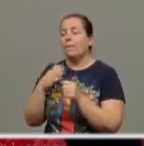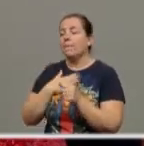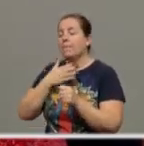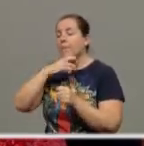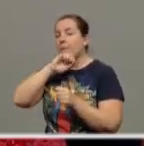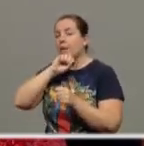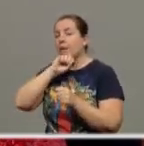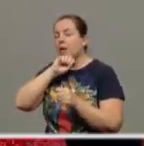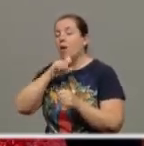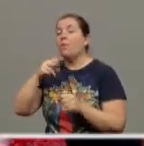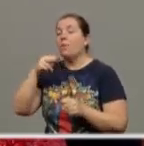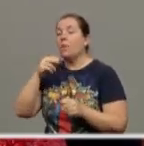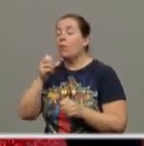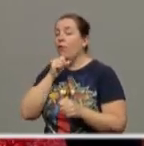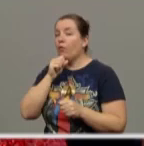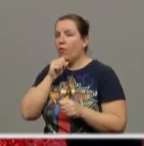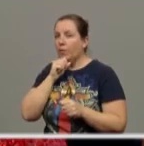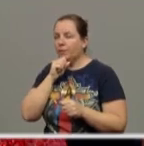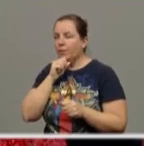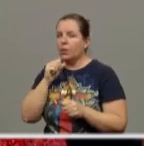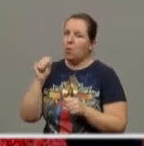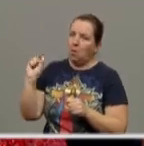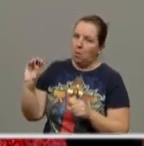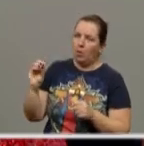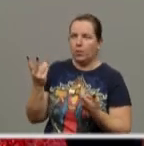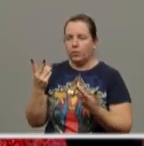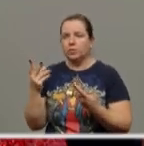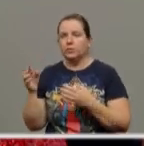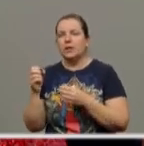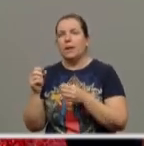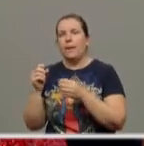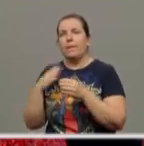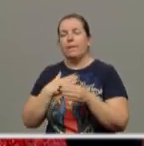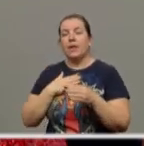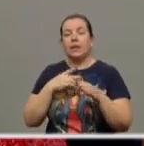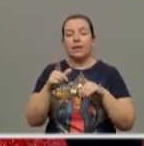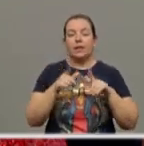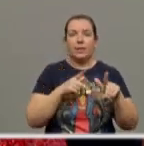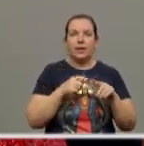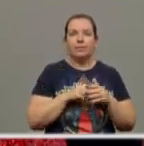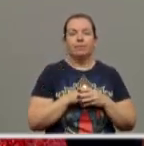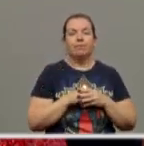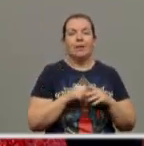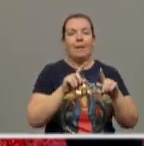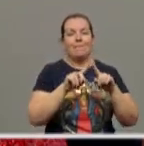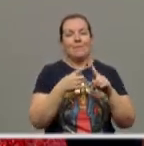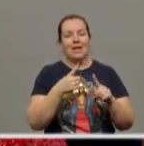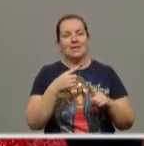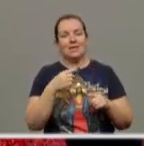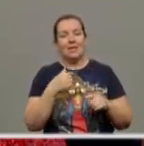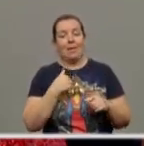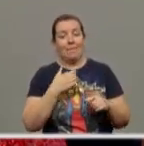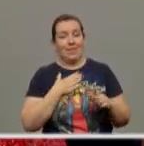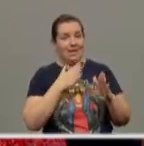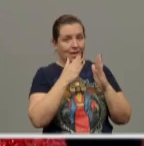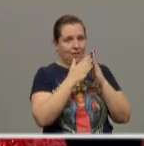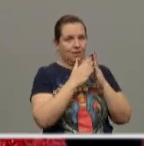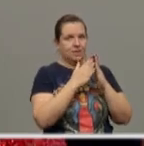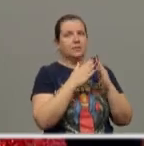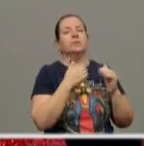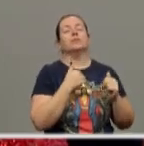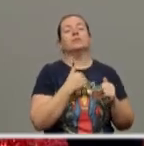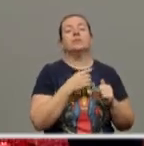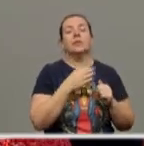trabalhar. A gente ficava ali, ó. Meu pai ia trabalhar, a minha mãe ficava ali para cuidar de nós.